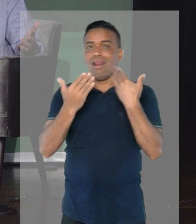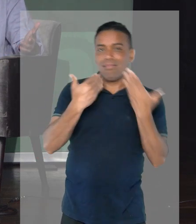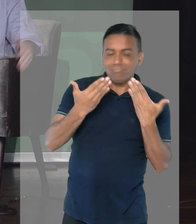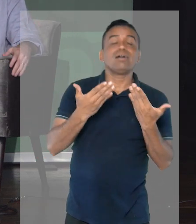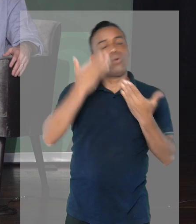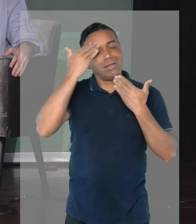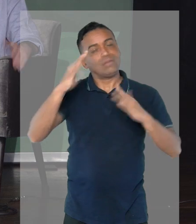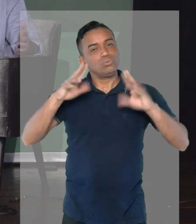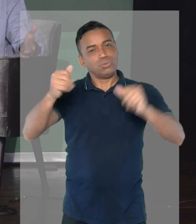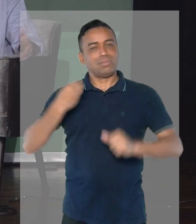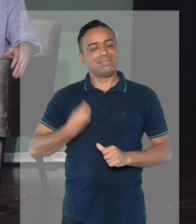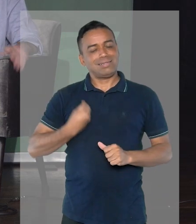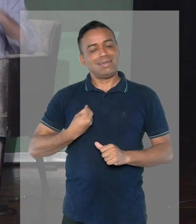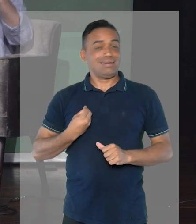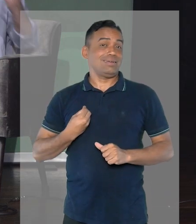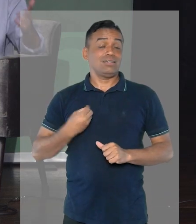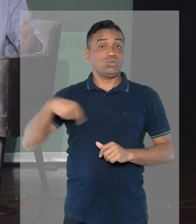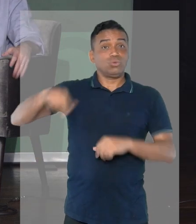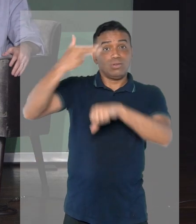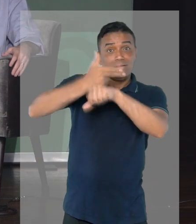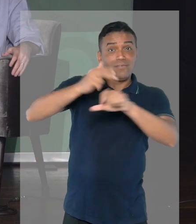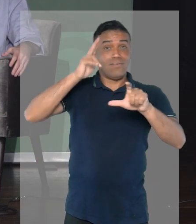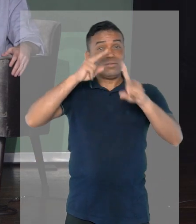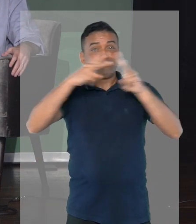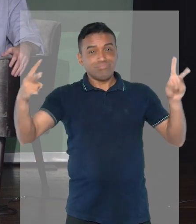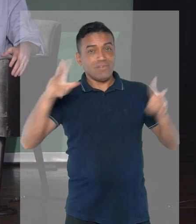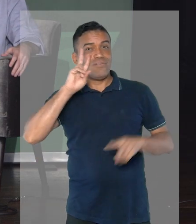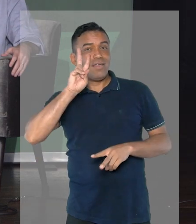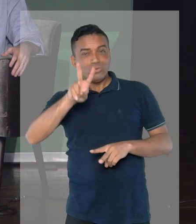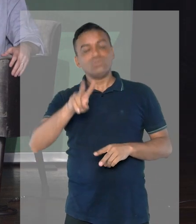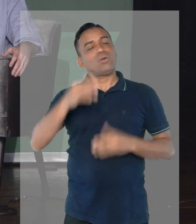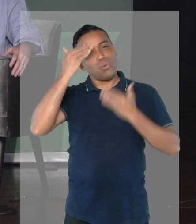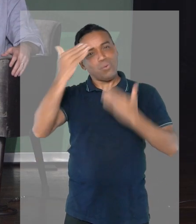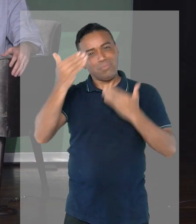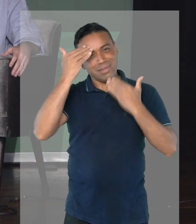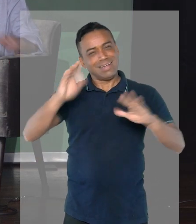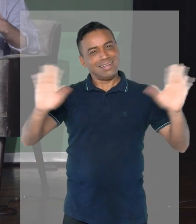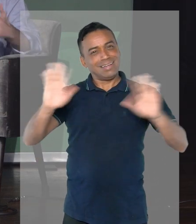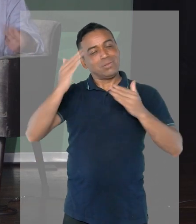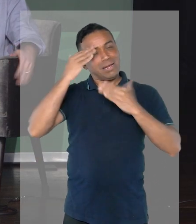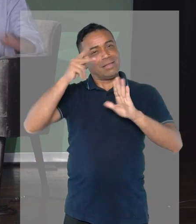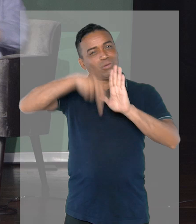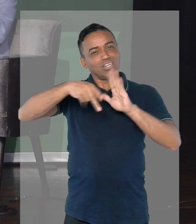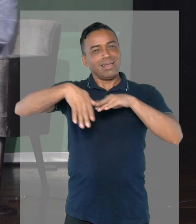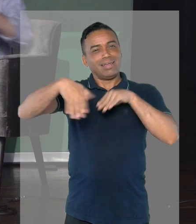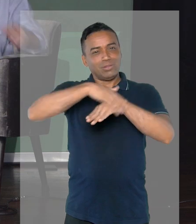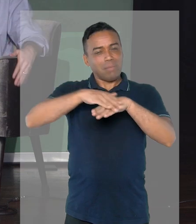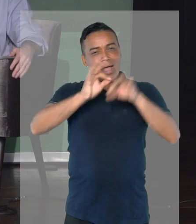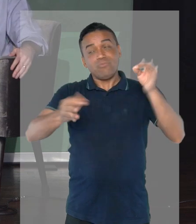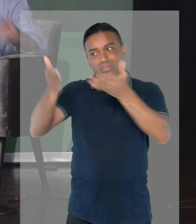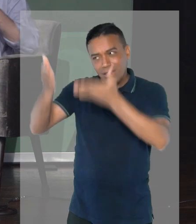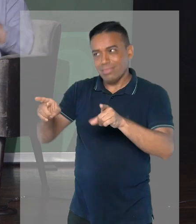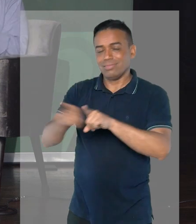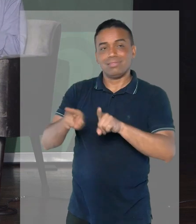Obrigado a todo mundo que veio, obrigadíssimo mesmo, a todo mundo que estiver vendo online. Valeu mesmo, obrigado. Obrigado a Sempre um Papo, a você,